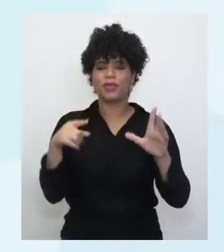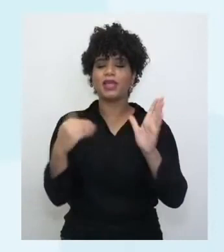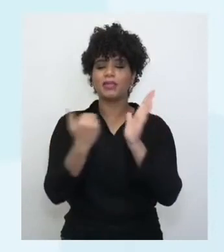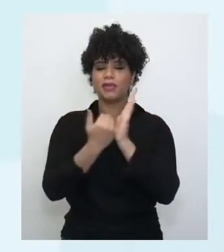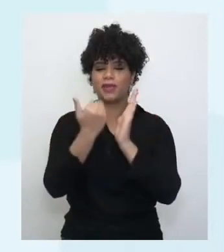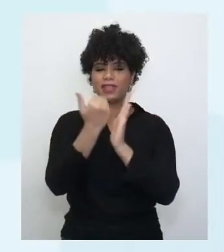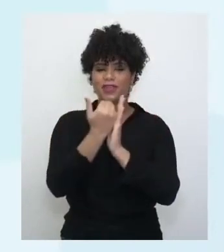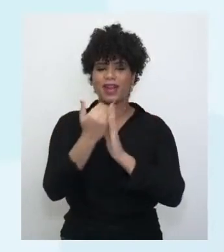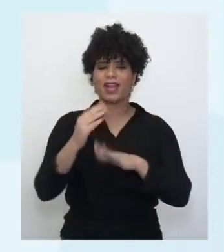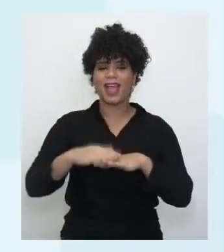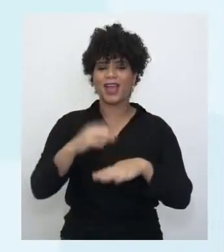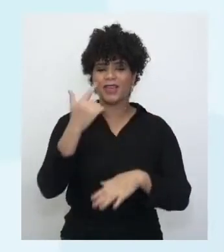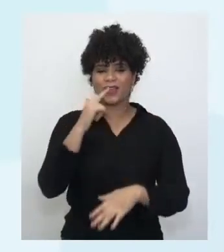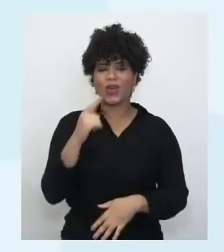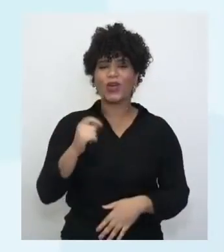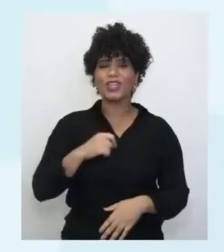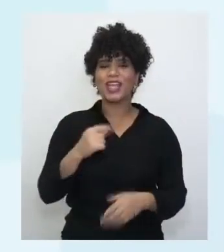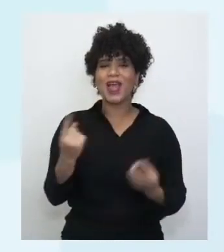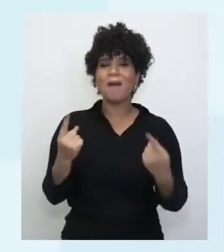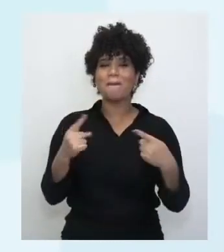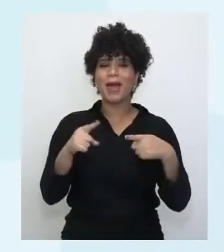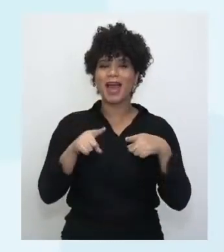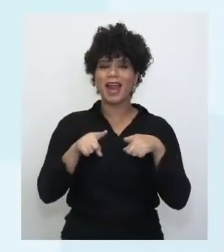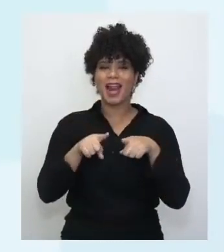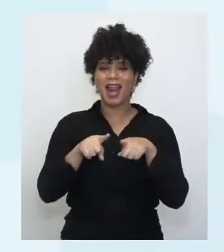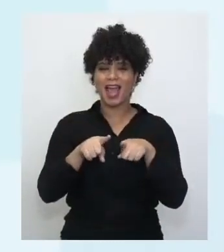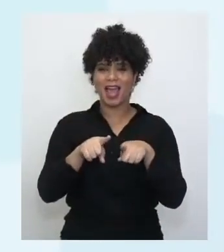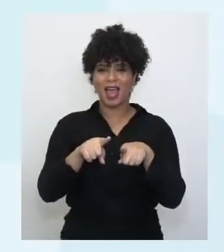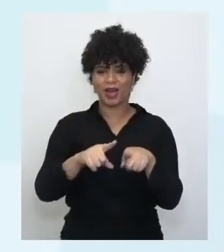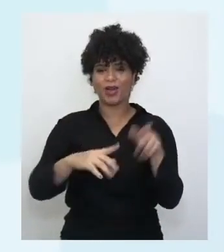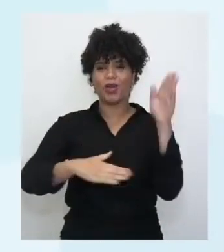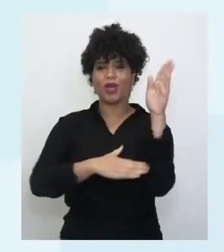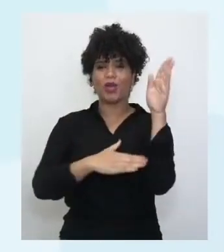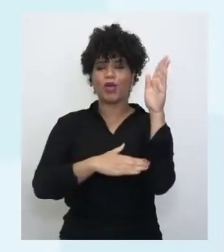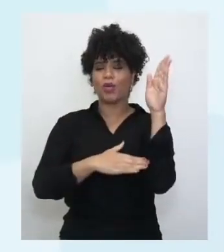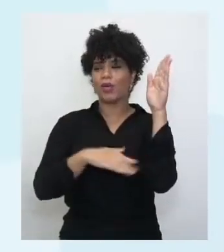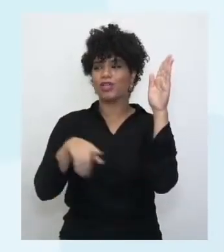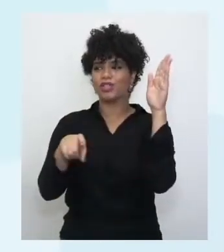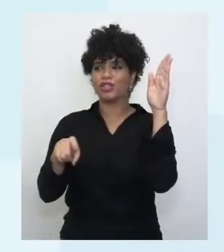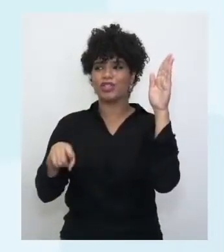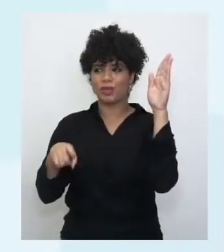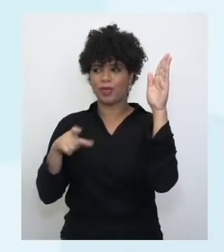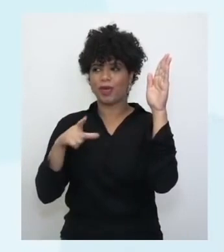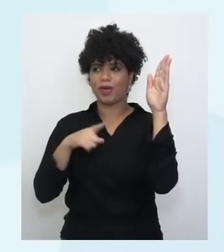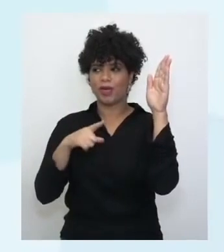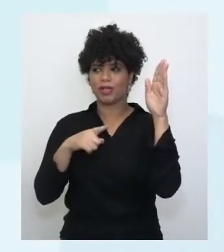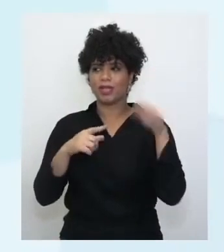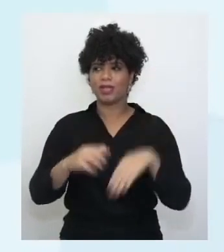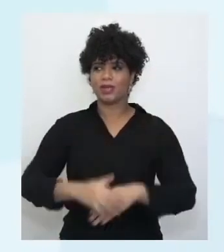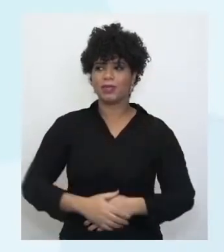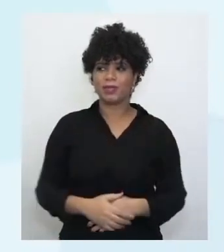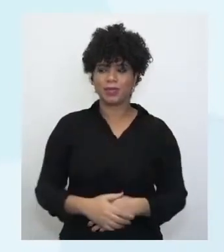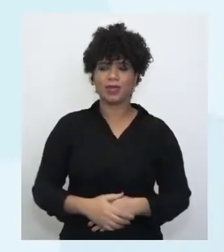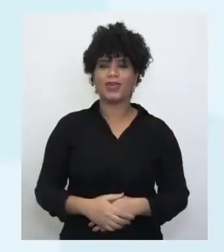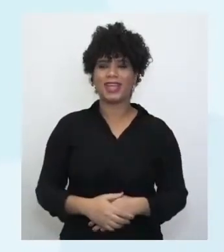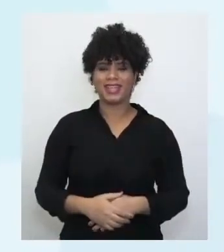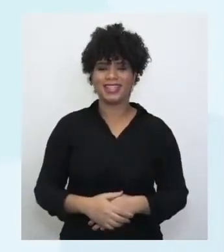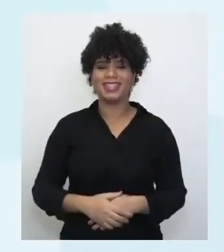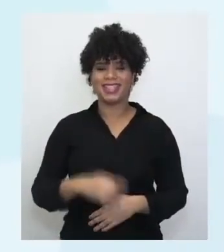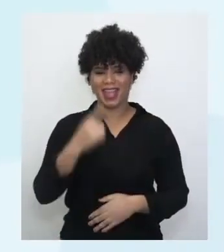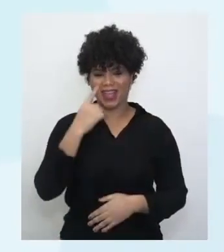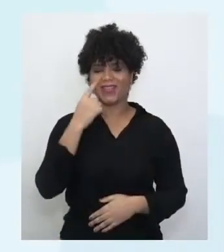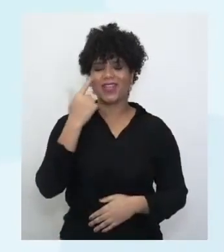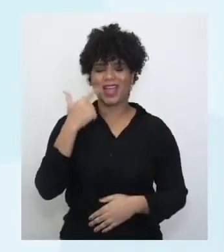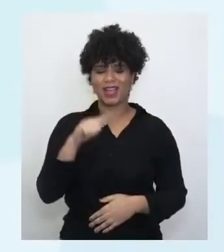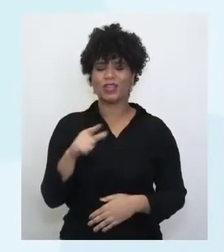reta está aqui, ela é paralela ao eixo x. Esse primeiro exemplo, a reta está passando lá no número 2 do y, tá? Ela está paralela ao